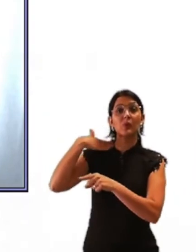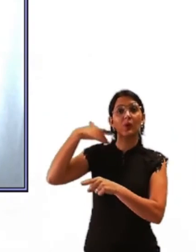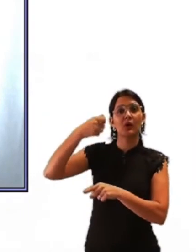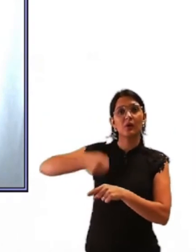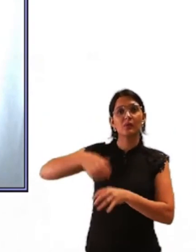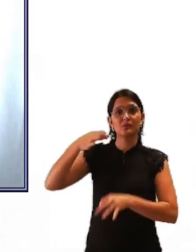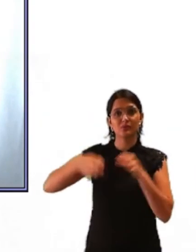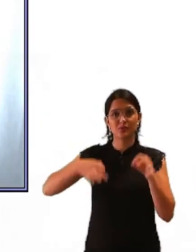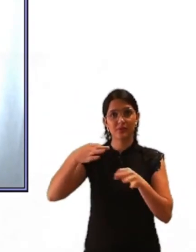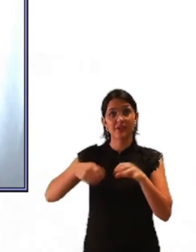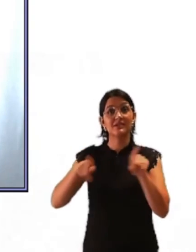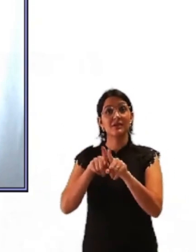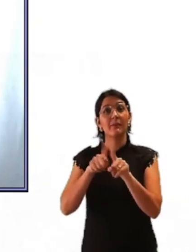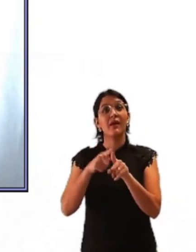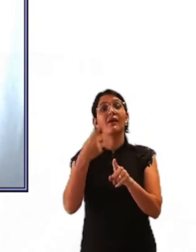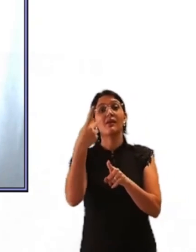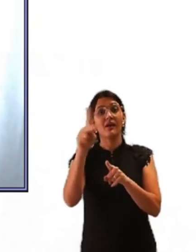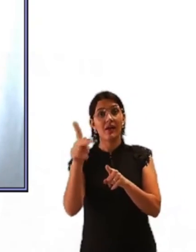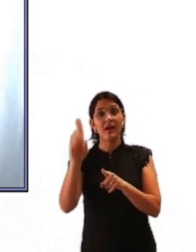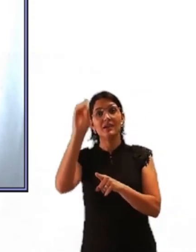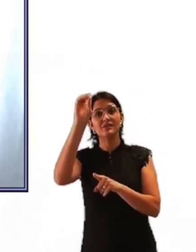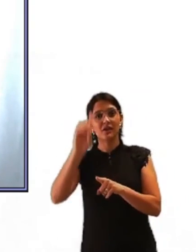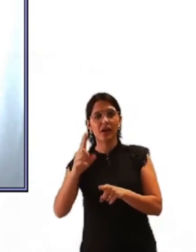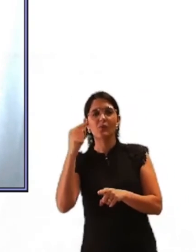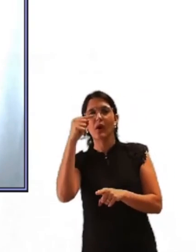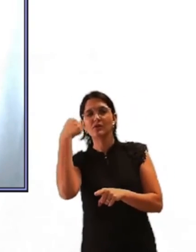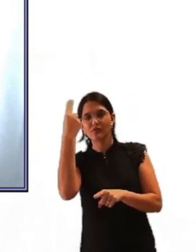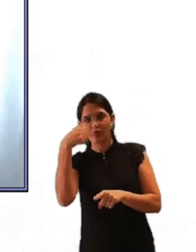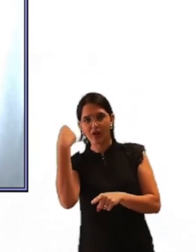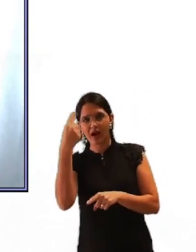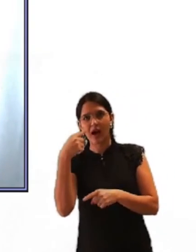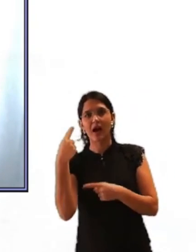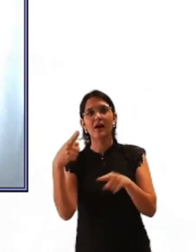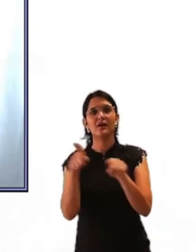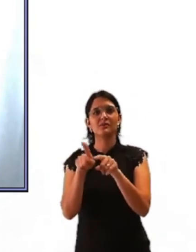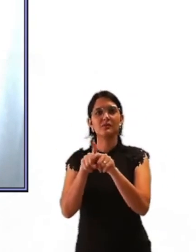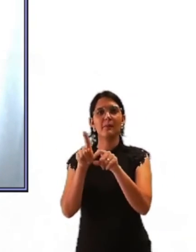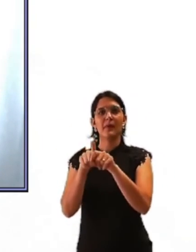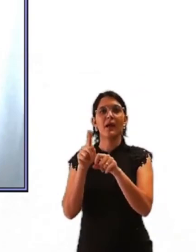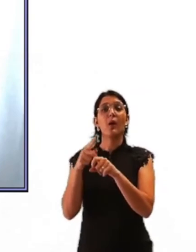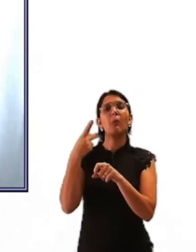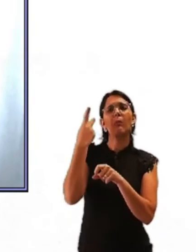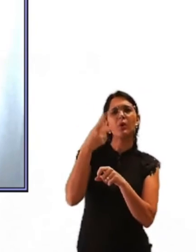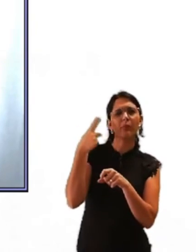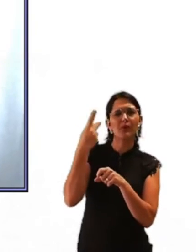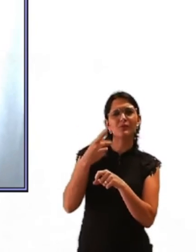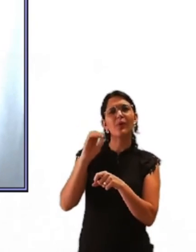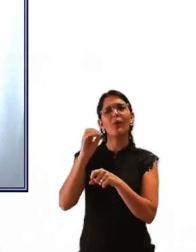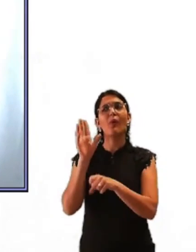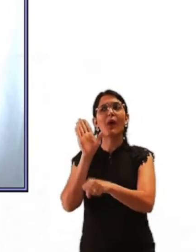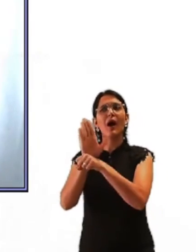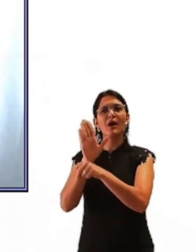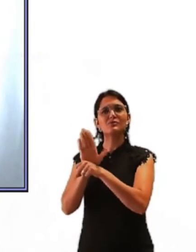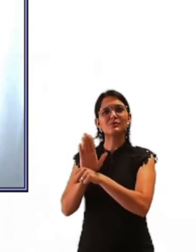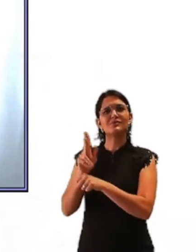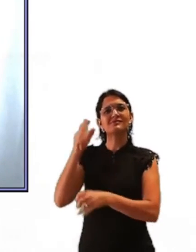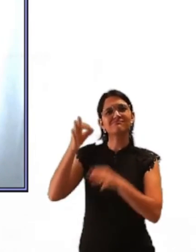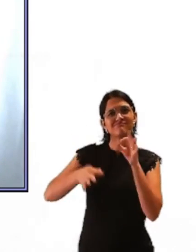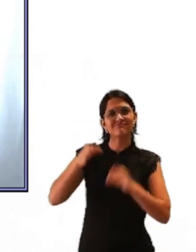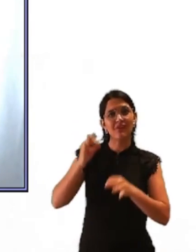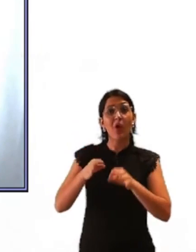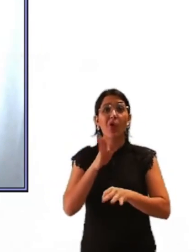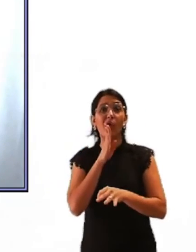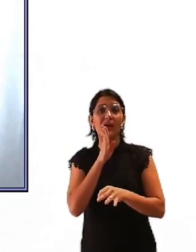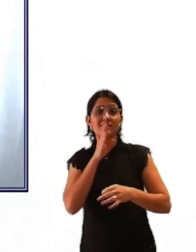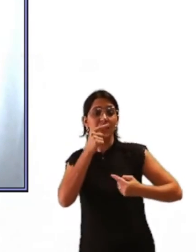operando o direito, né, com os operadores do direito, um advogado, um defensor, um promotor, conhecer essas discussões. Então,